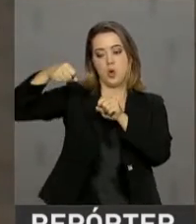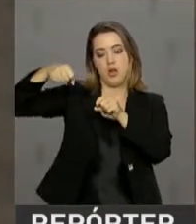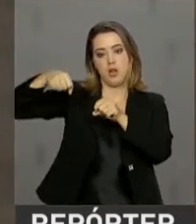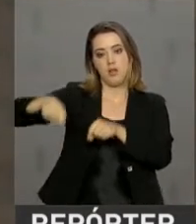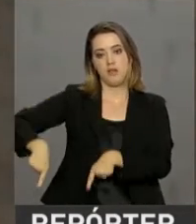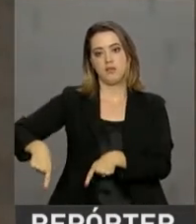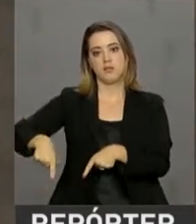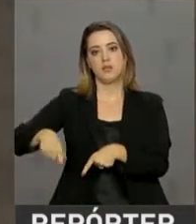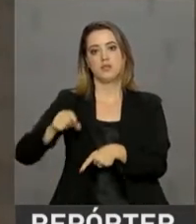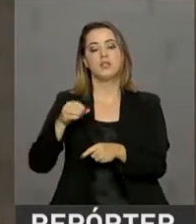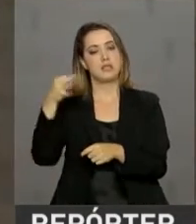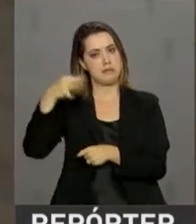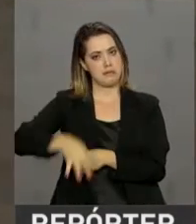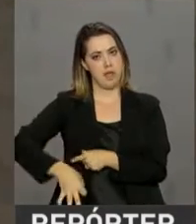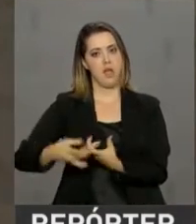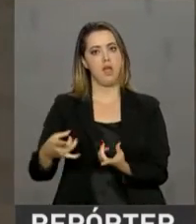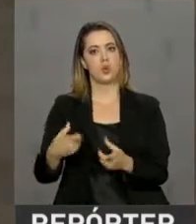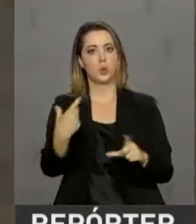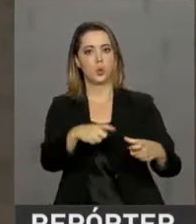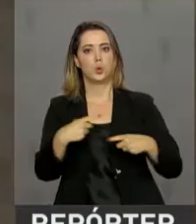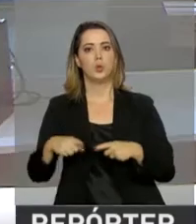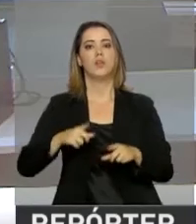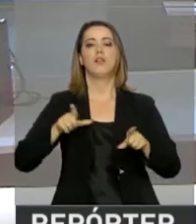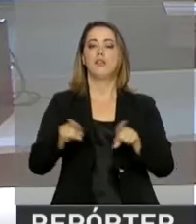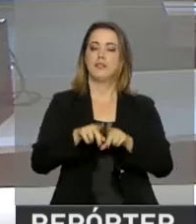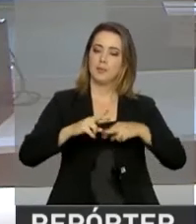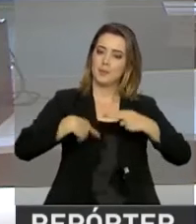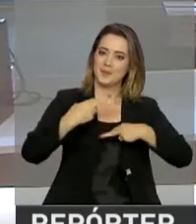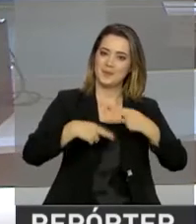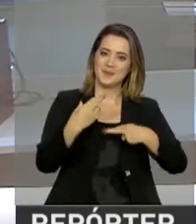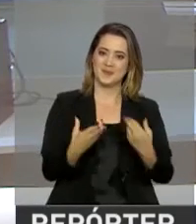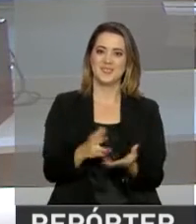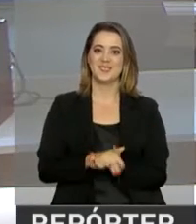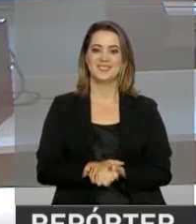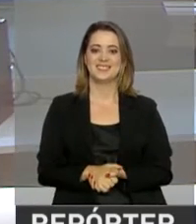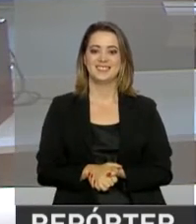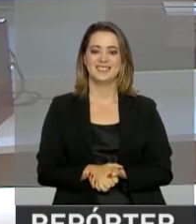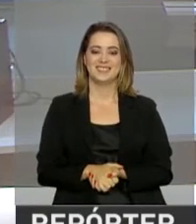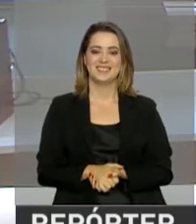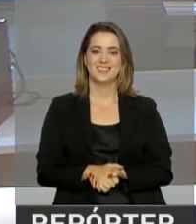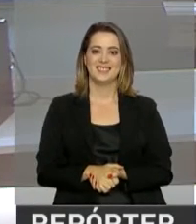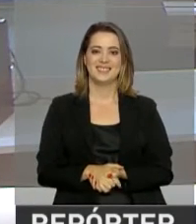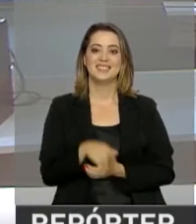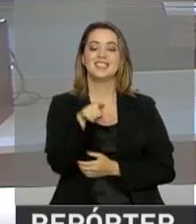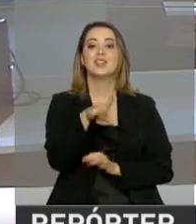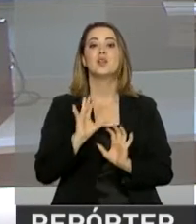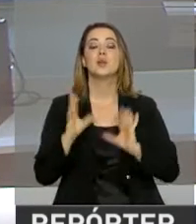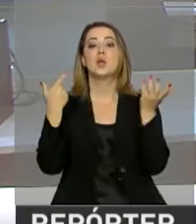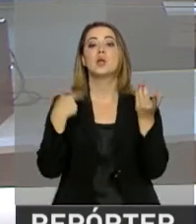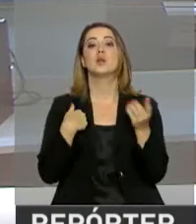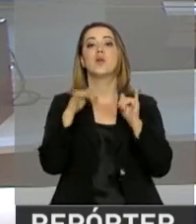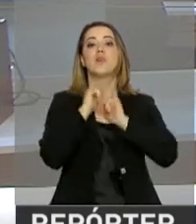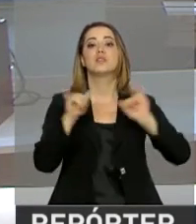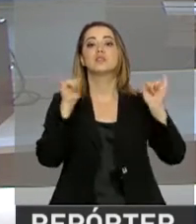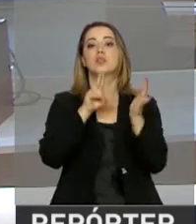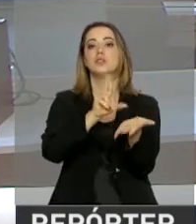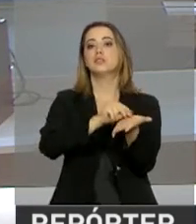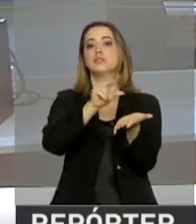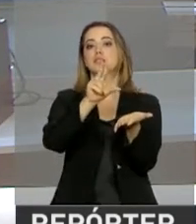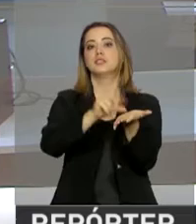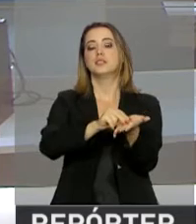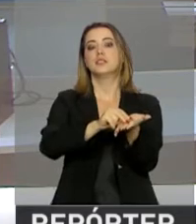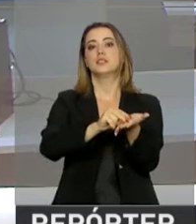jogar lixo na lixeira certa e às vezes reciclar. Tá certo. E durante o evento foi lançado um aplicativo